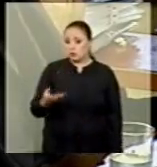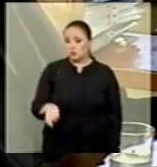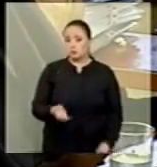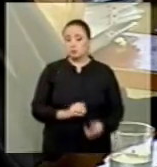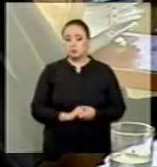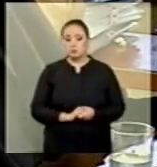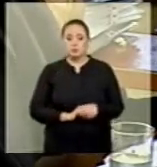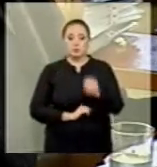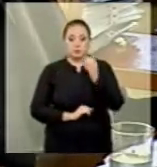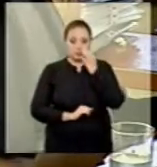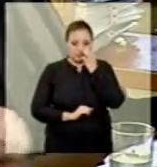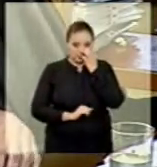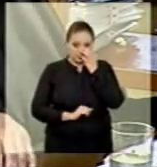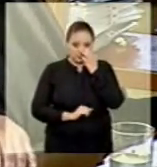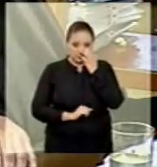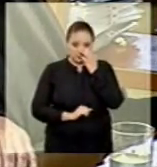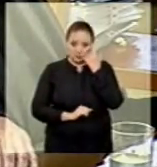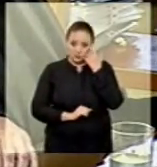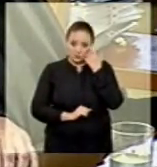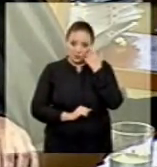E aqui,